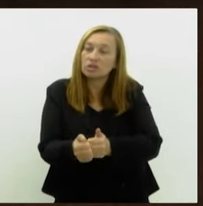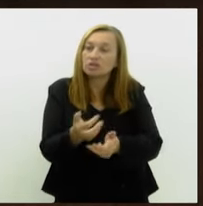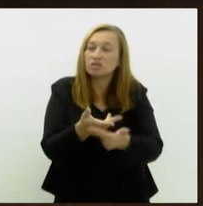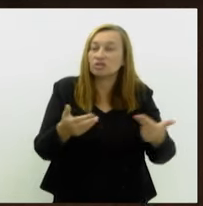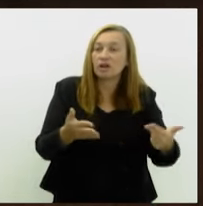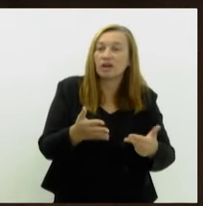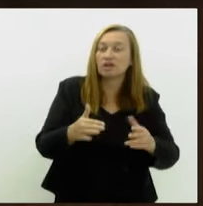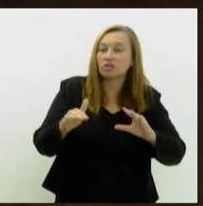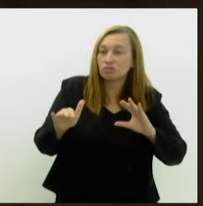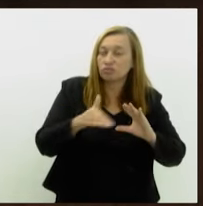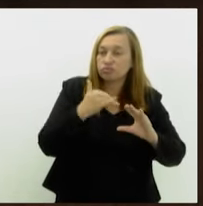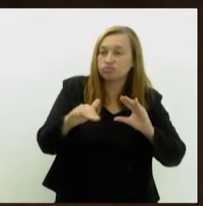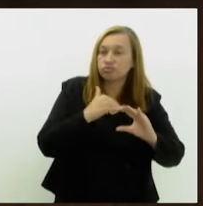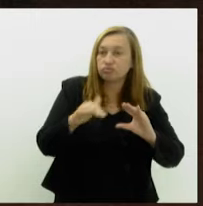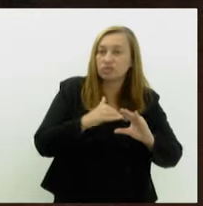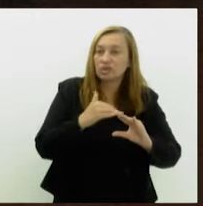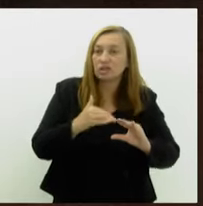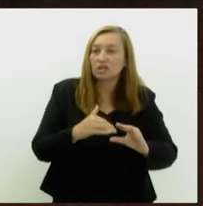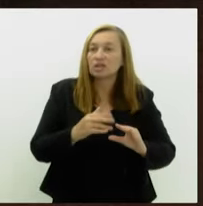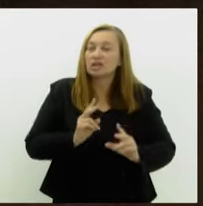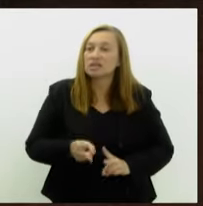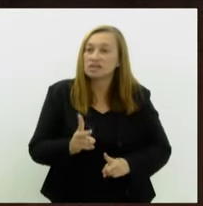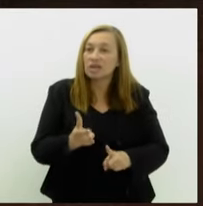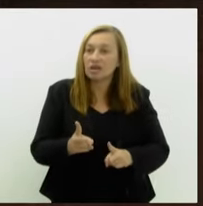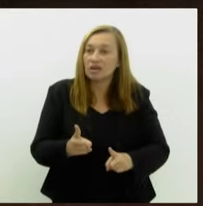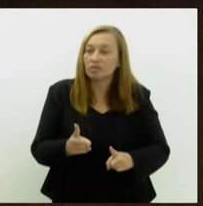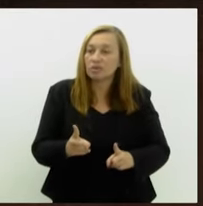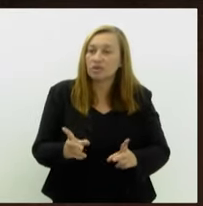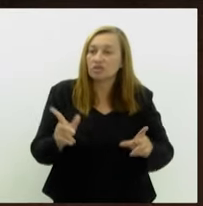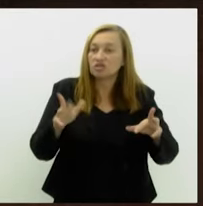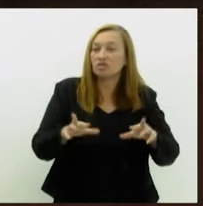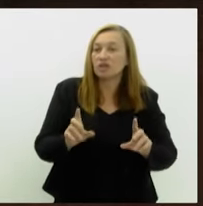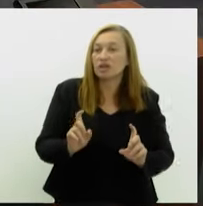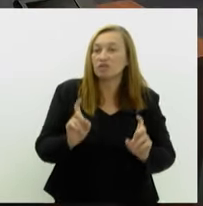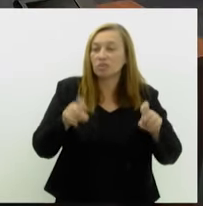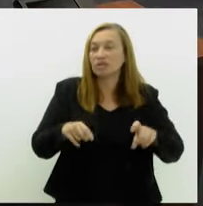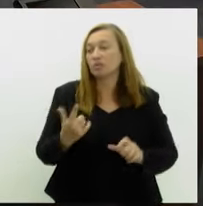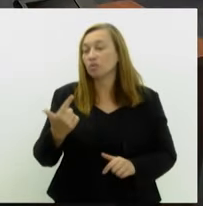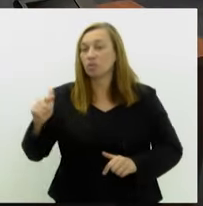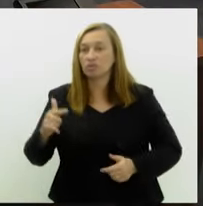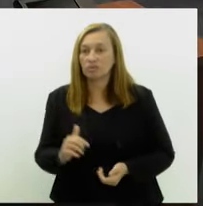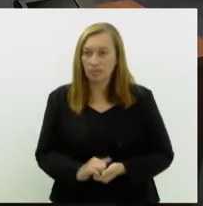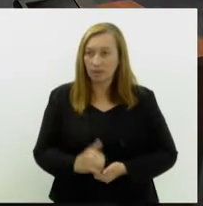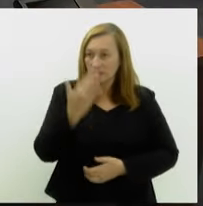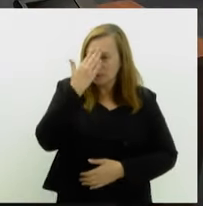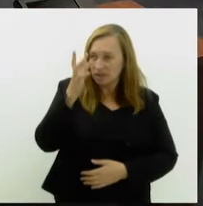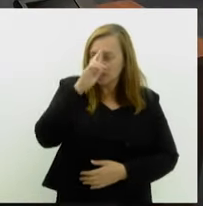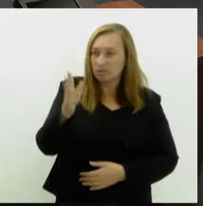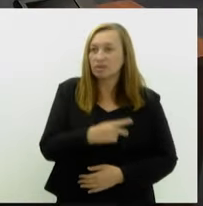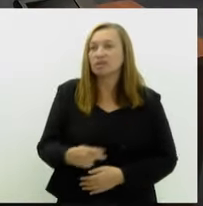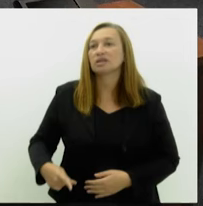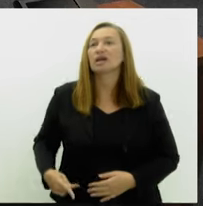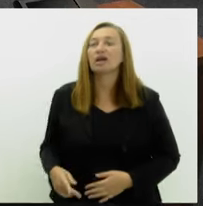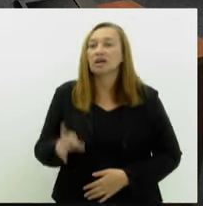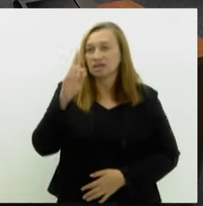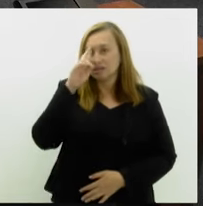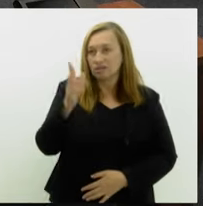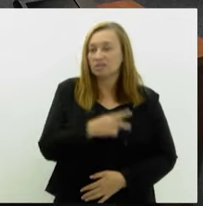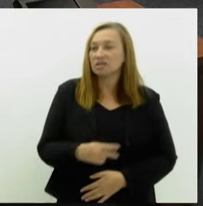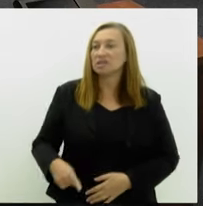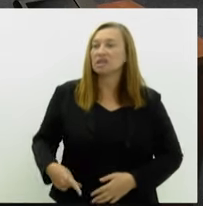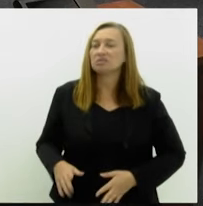mensagem que, em tese, serão sempre distintas de um mandato para o outro. Obrigado, presidente. Senhora presidenta,